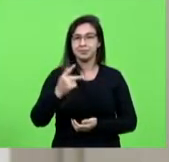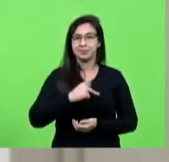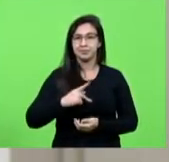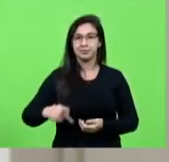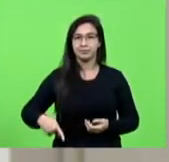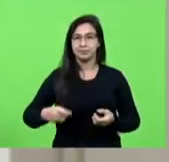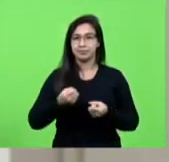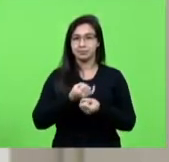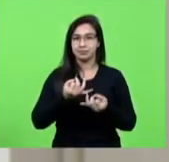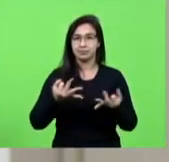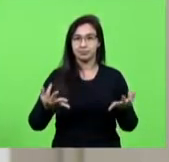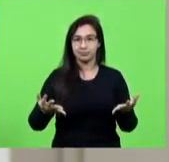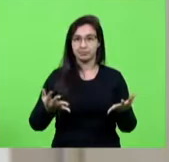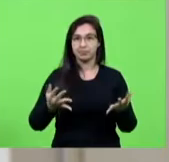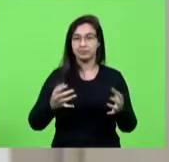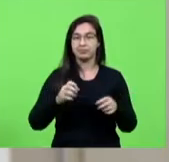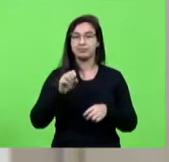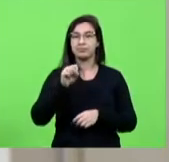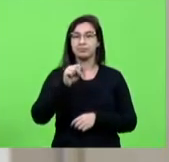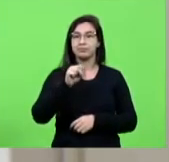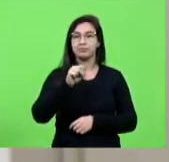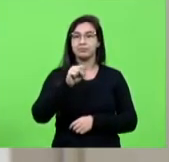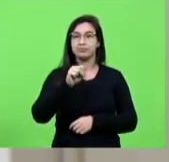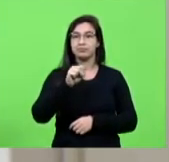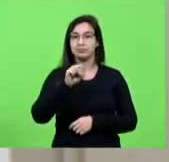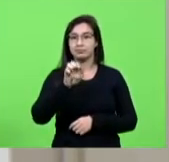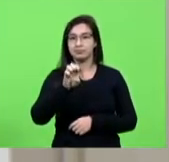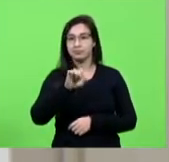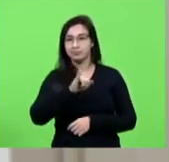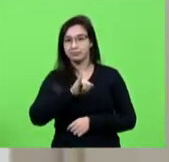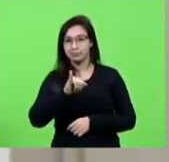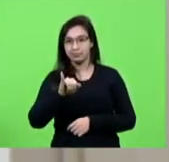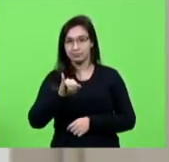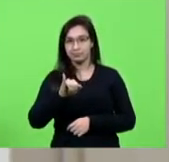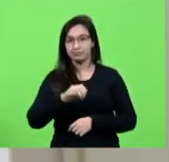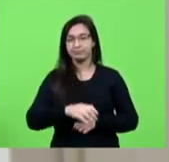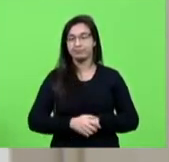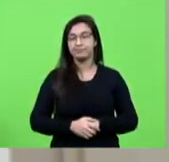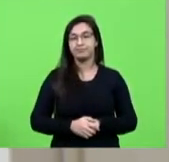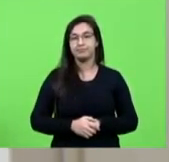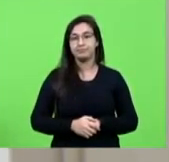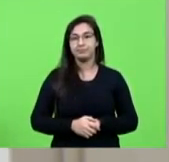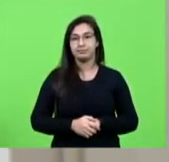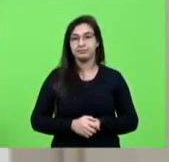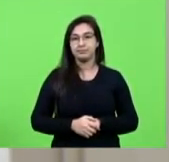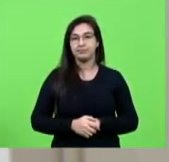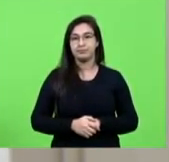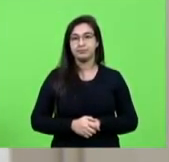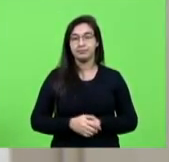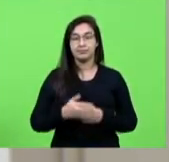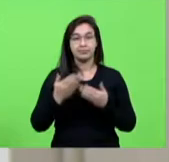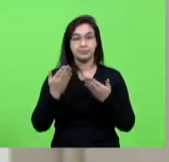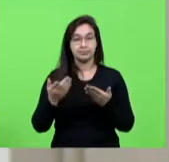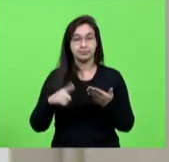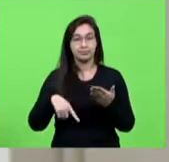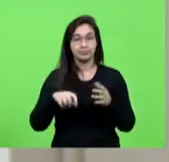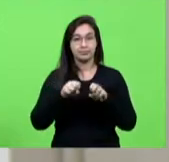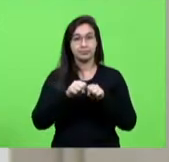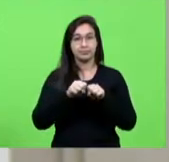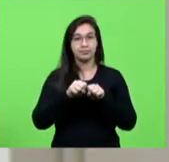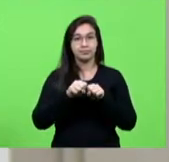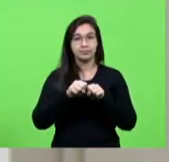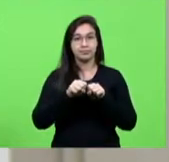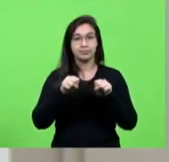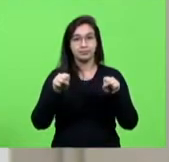da plataforma digital do Sistema Eletrônico de Informações, SEI, que se torna o sistema para todos os